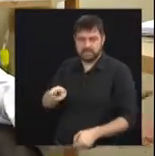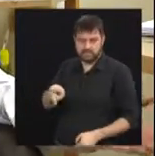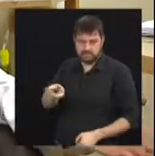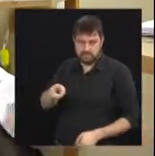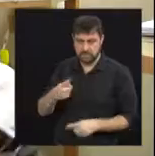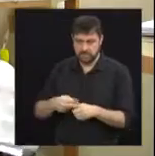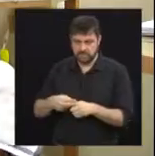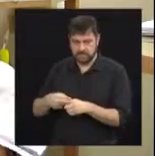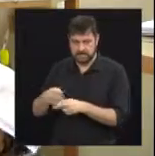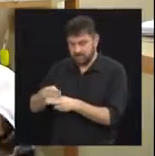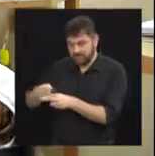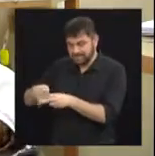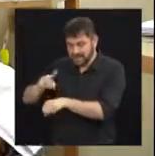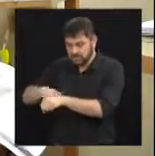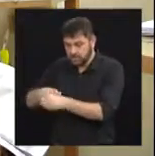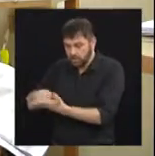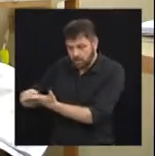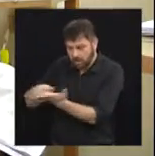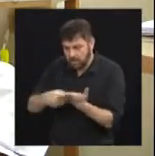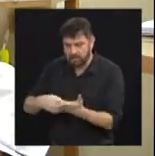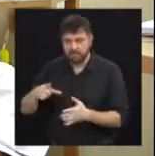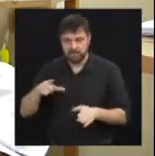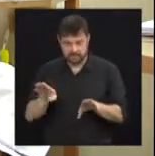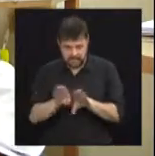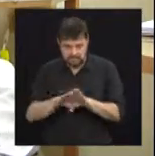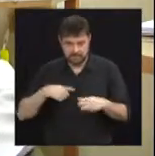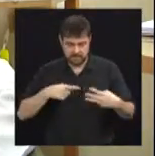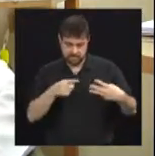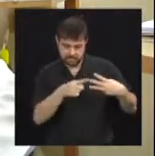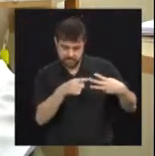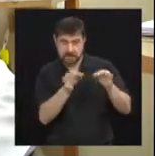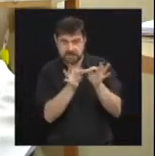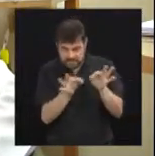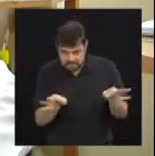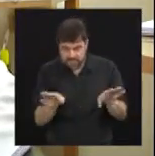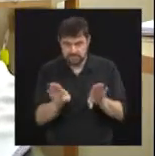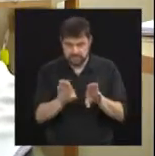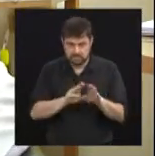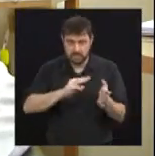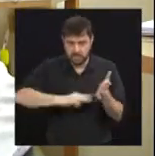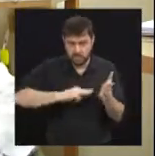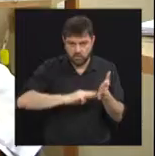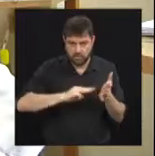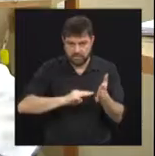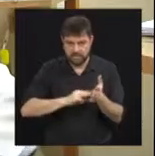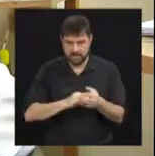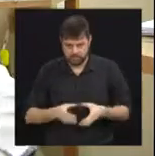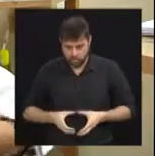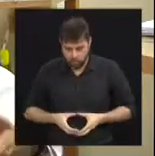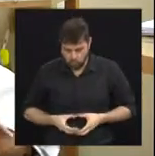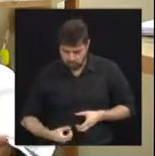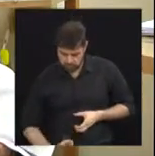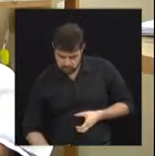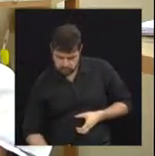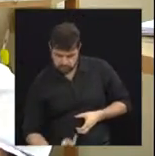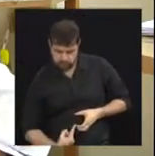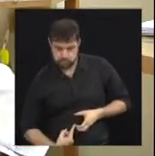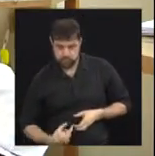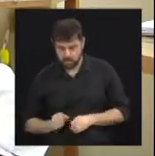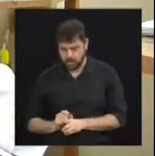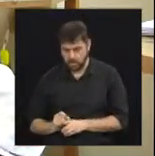além do coito programado, nós temos outro tratamento também considerado de baixa complexidade, que é a inseminação intrauterina ou